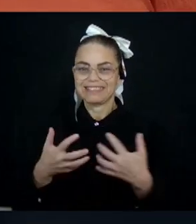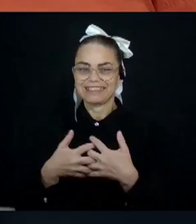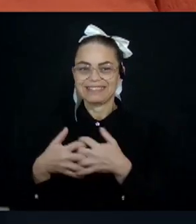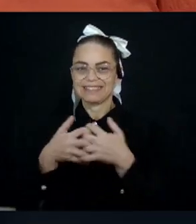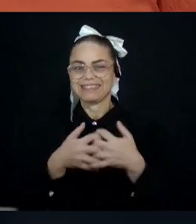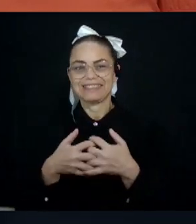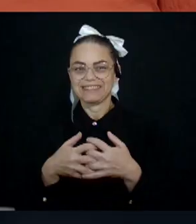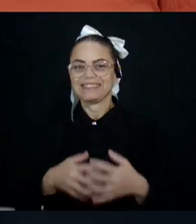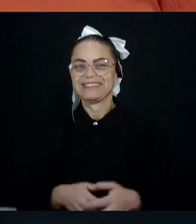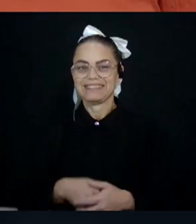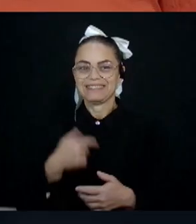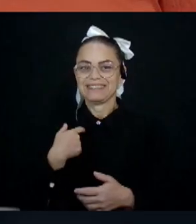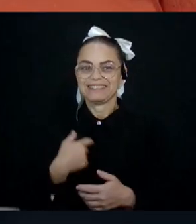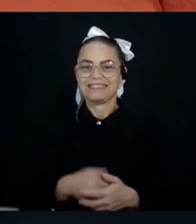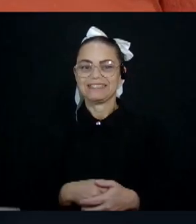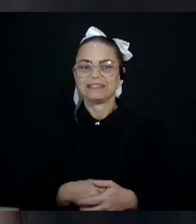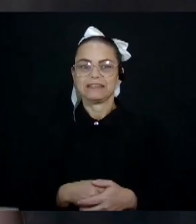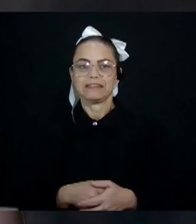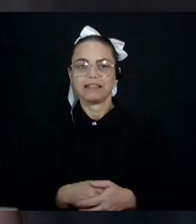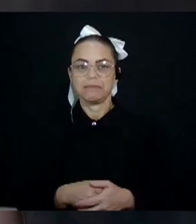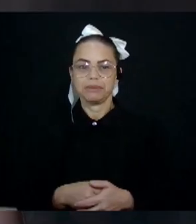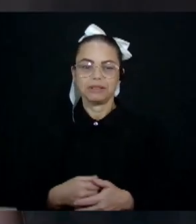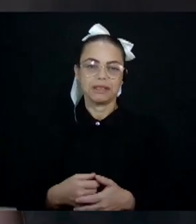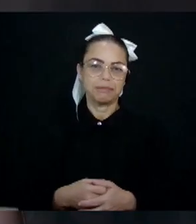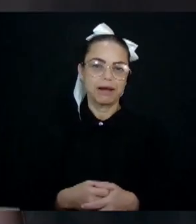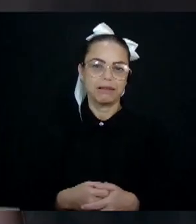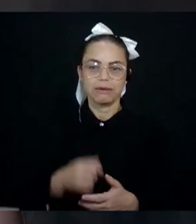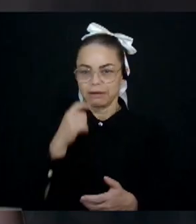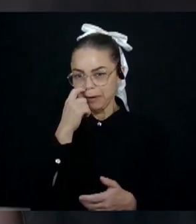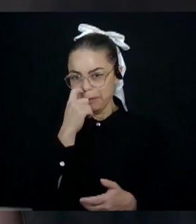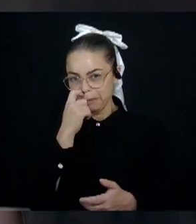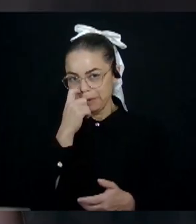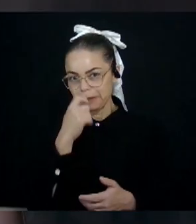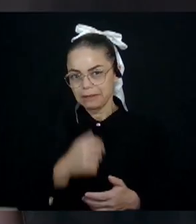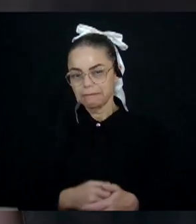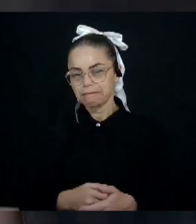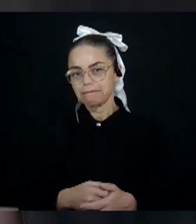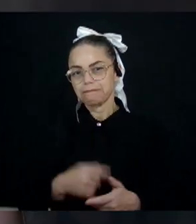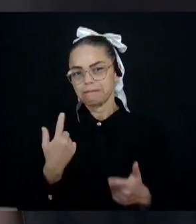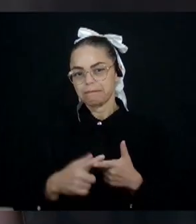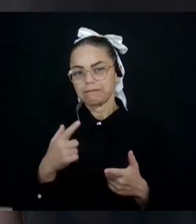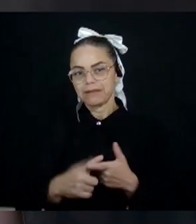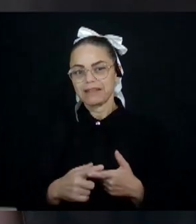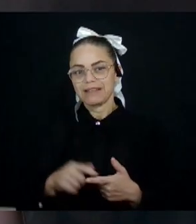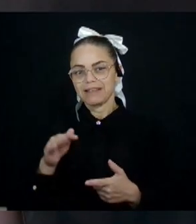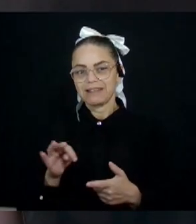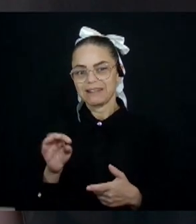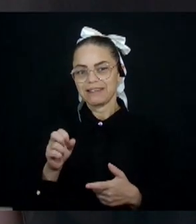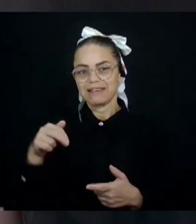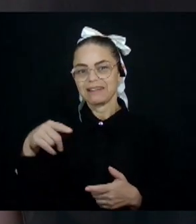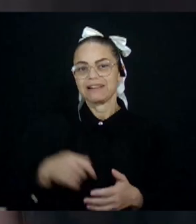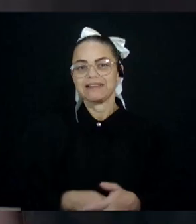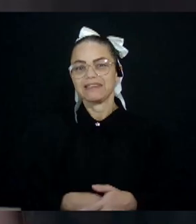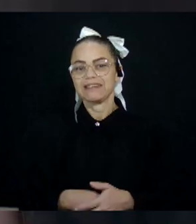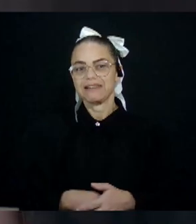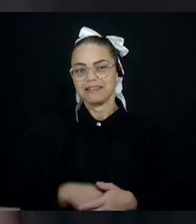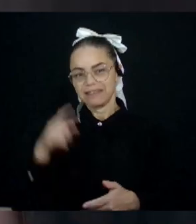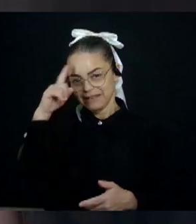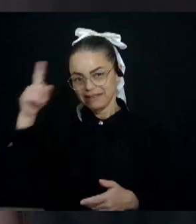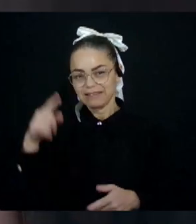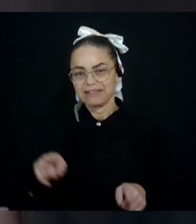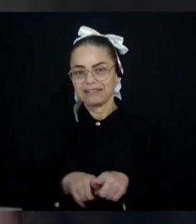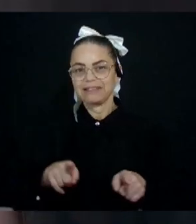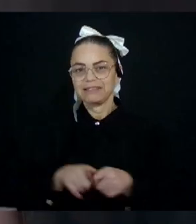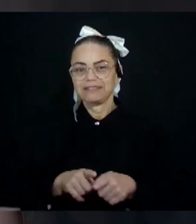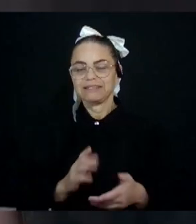queria complementar um pouco nesse aspecto, porque o Wellington traz uma ideia também dessa entrada